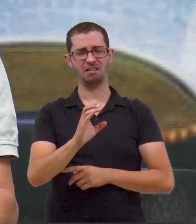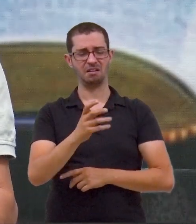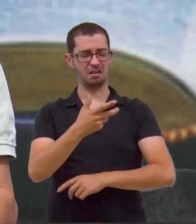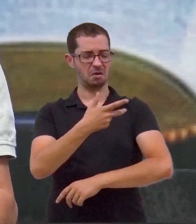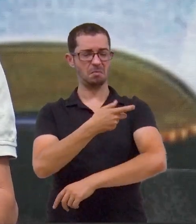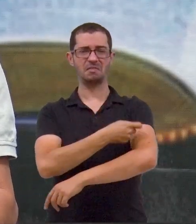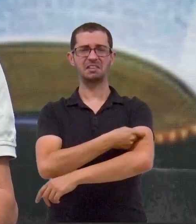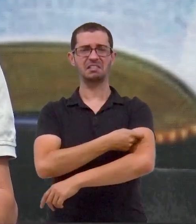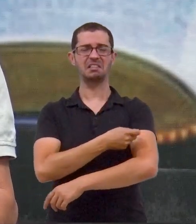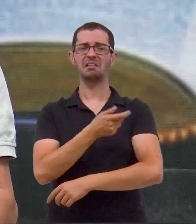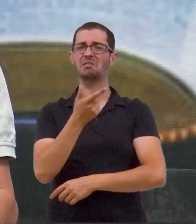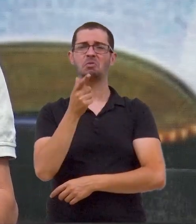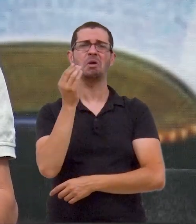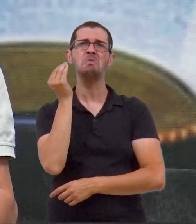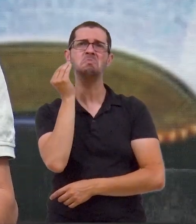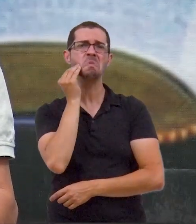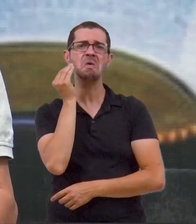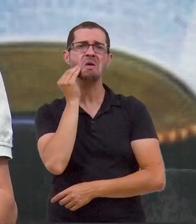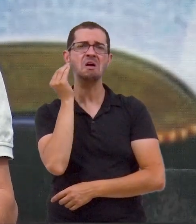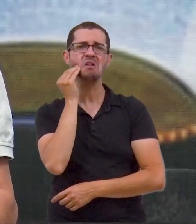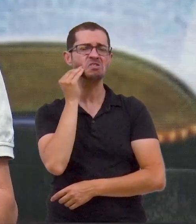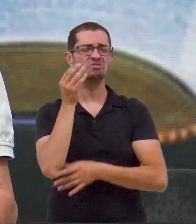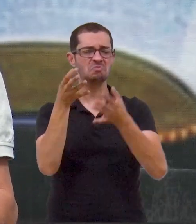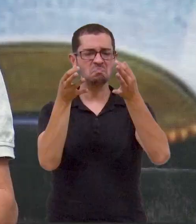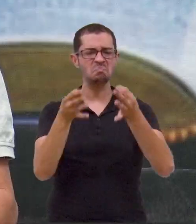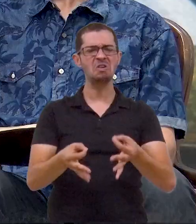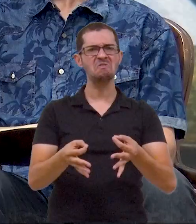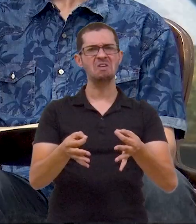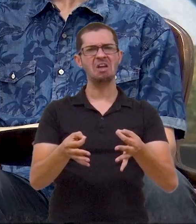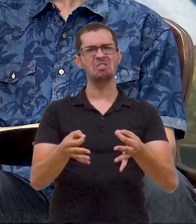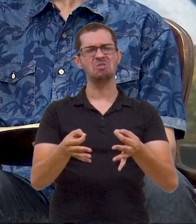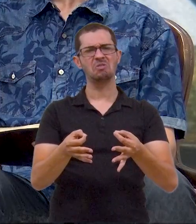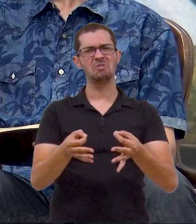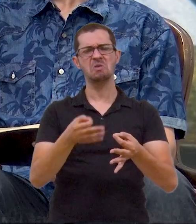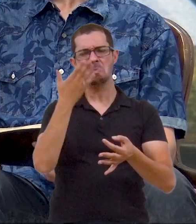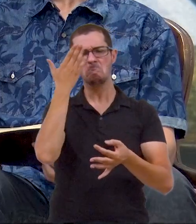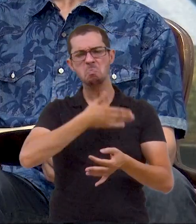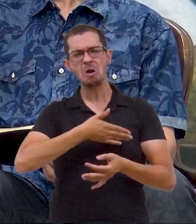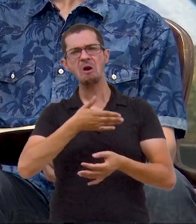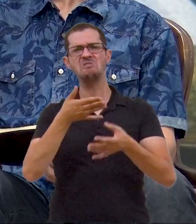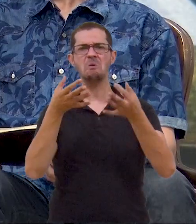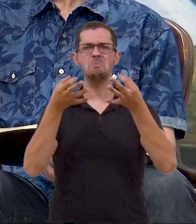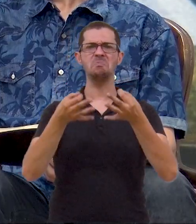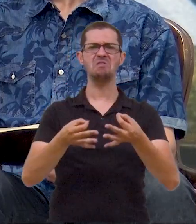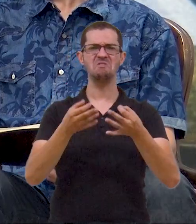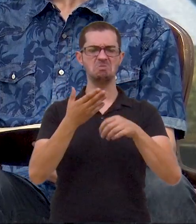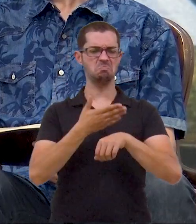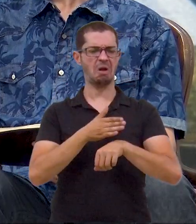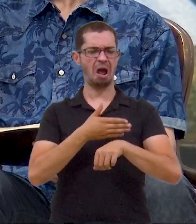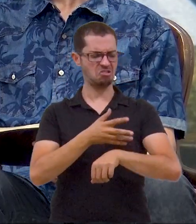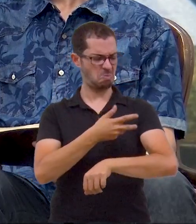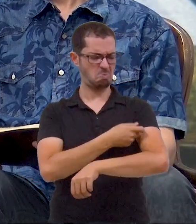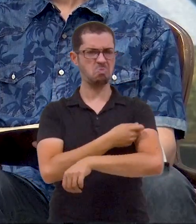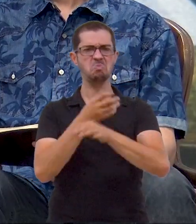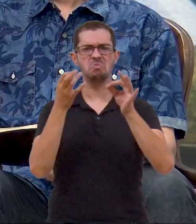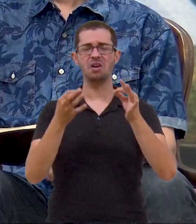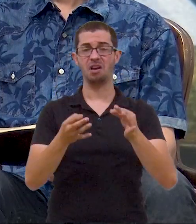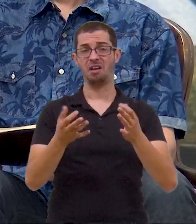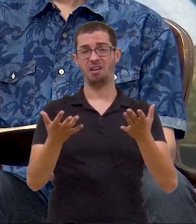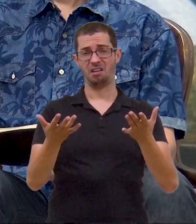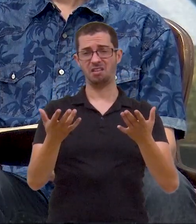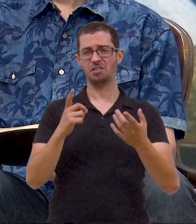tem os testes mais rigorosos de prática, porque eu tenho